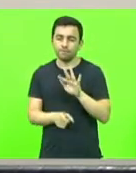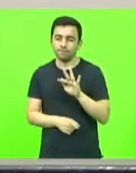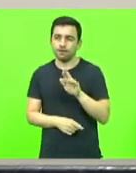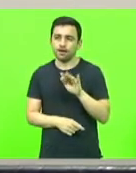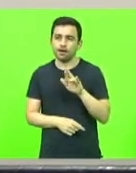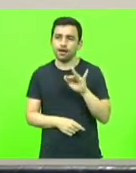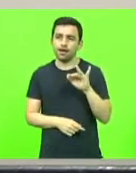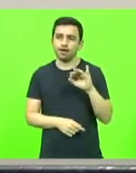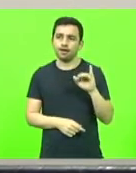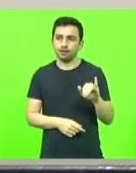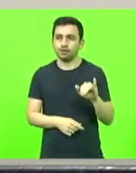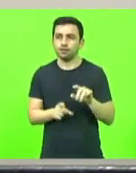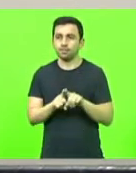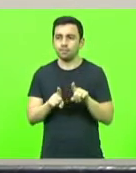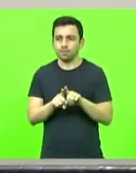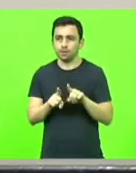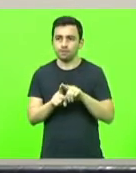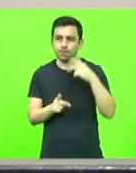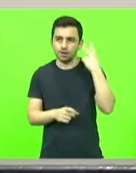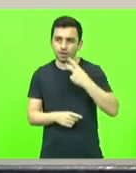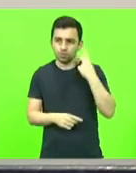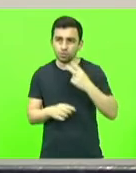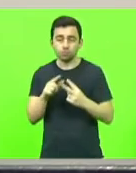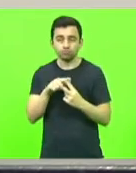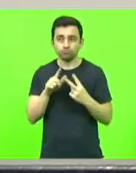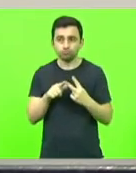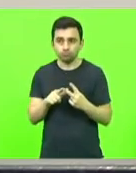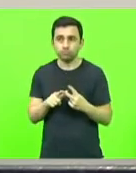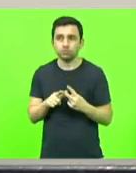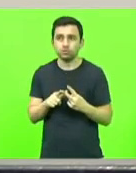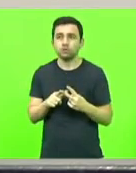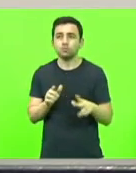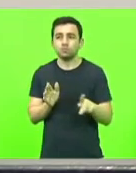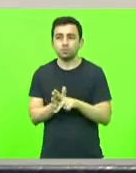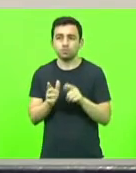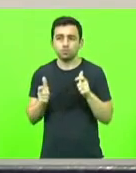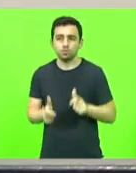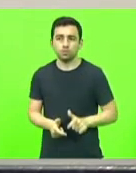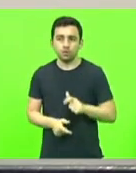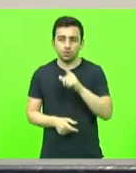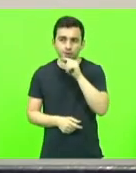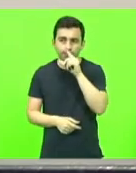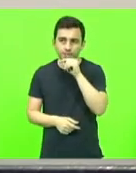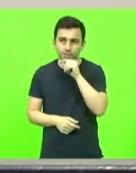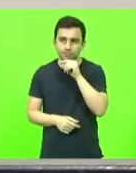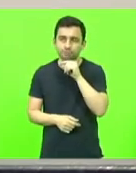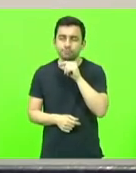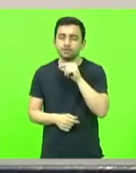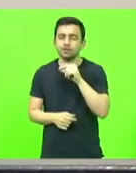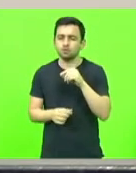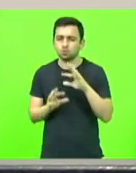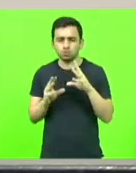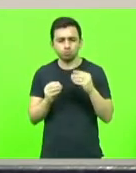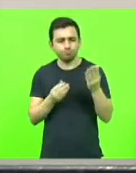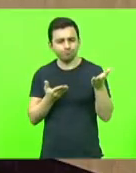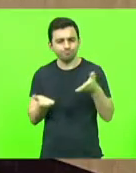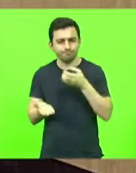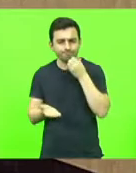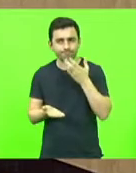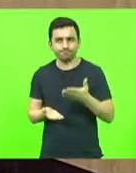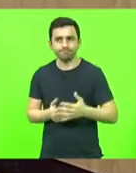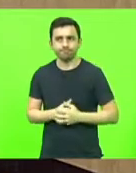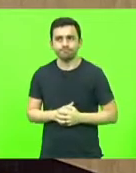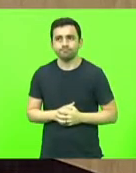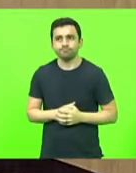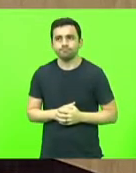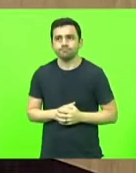e o vereador Ezequiel e vereador Matias de Guaramirim. Obrigado a todos pela presença. Pela ordem, senhor